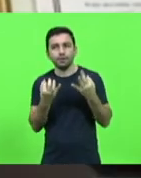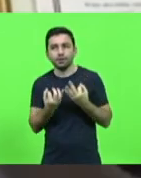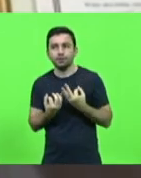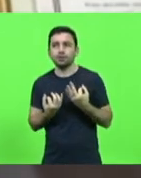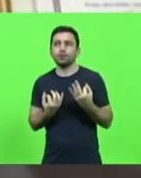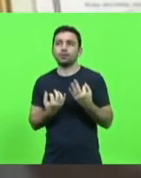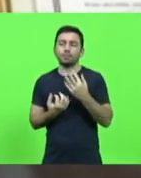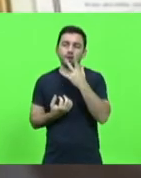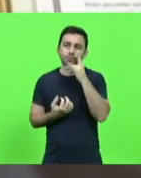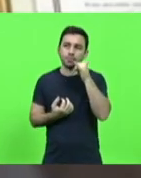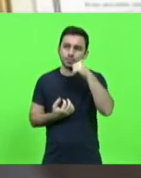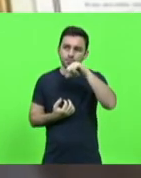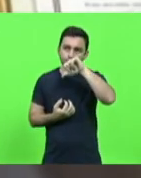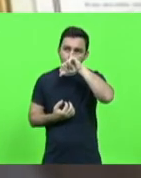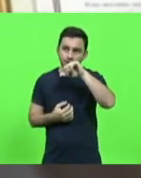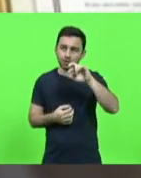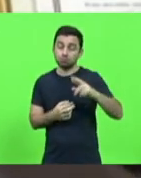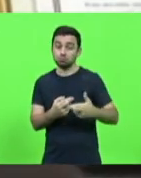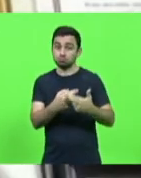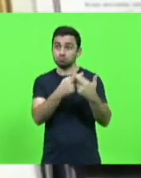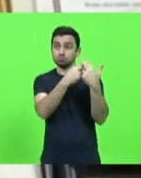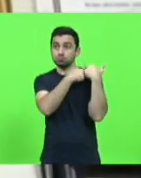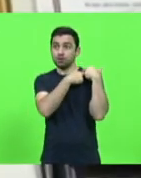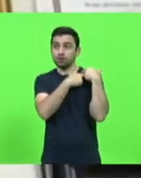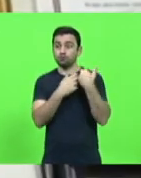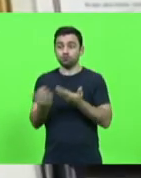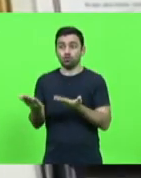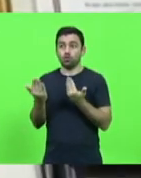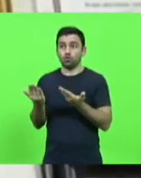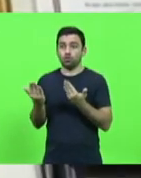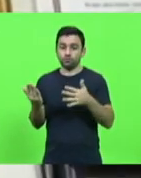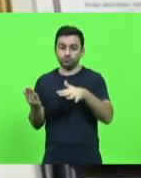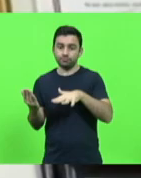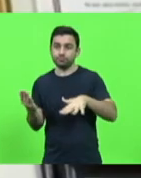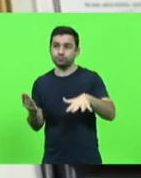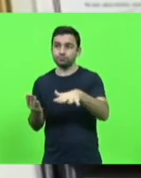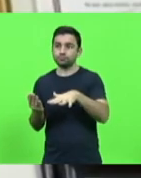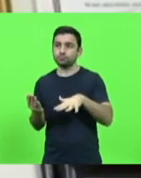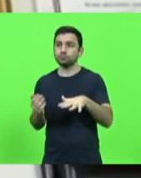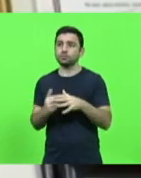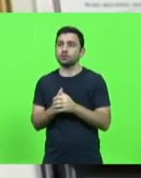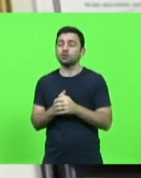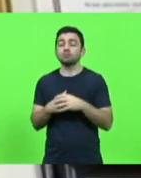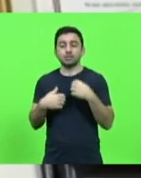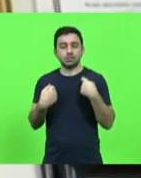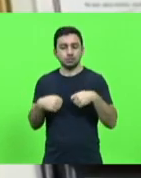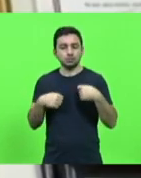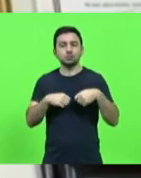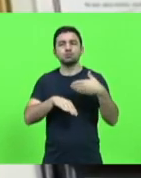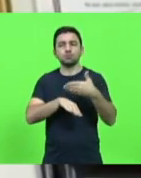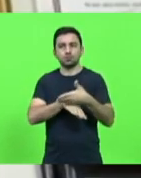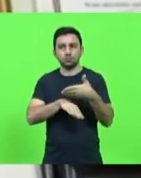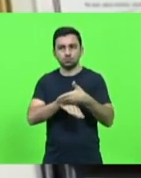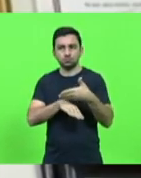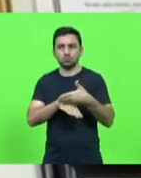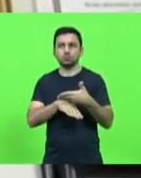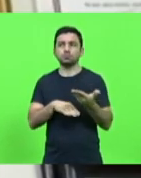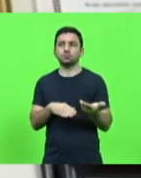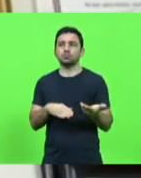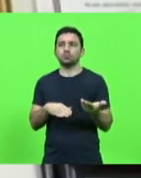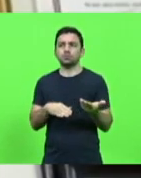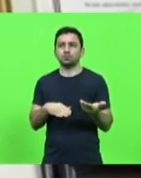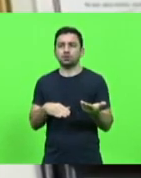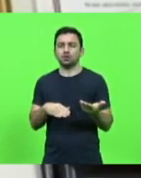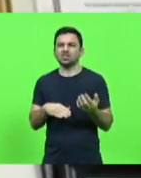os responsáveis por adolescentes, para que possam, na verdade, estar participando e aquilo que